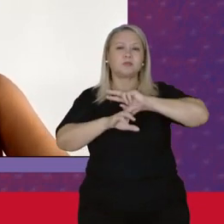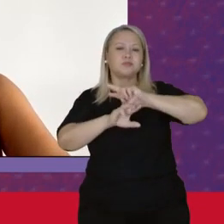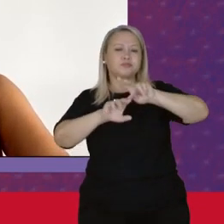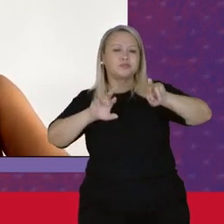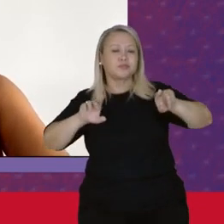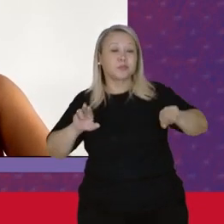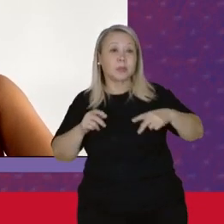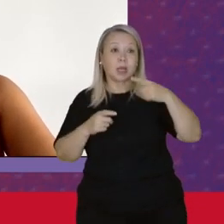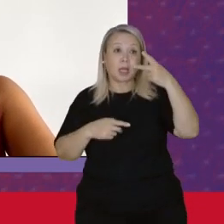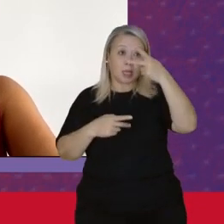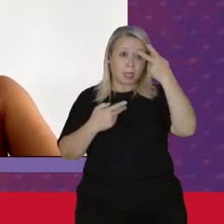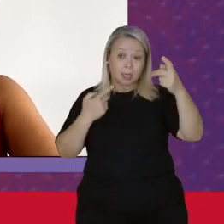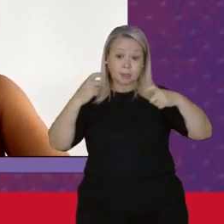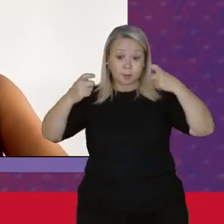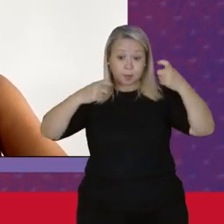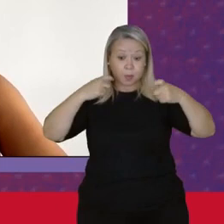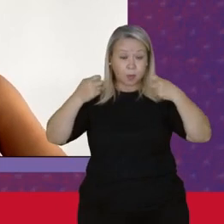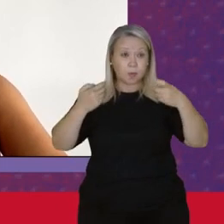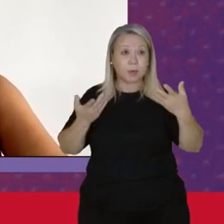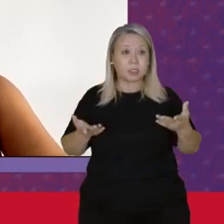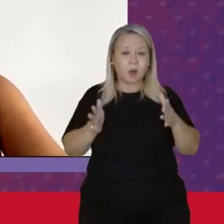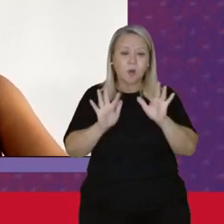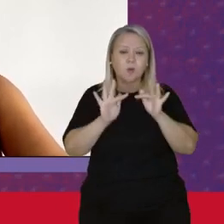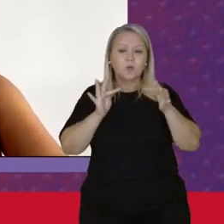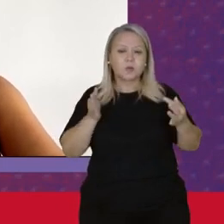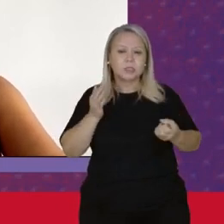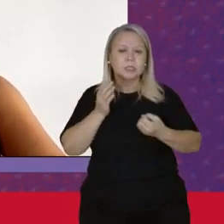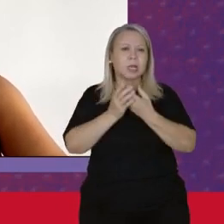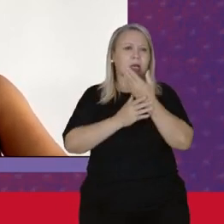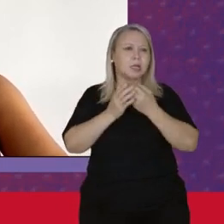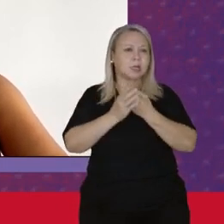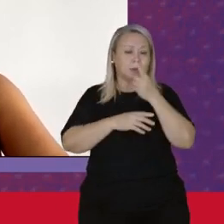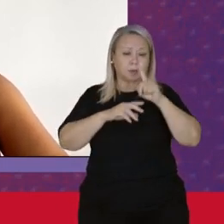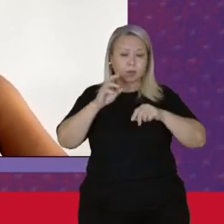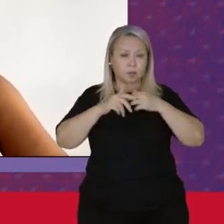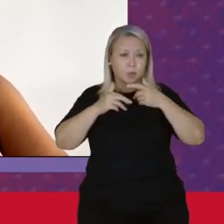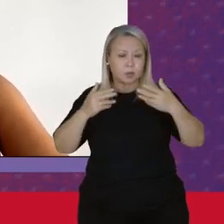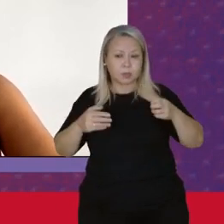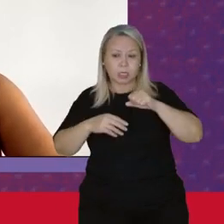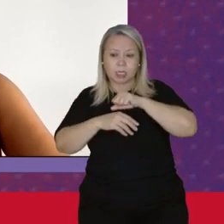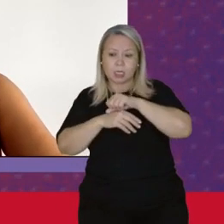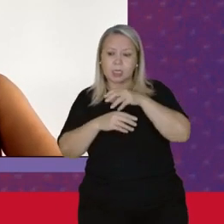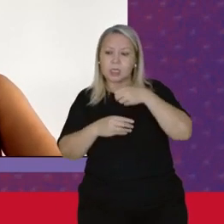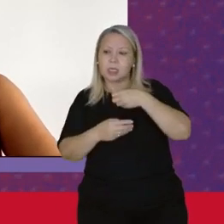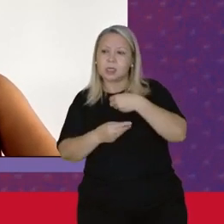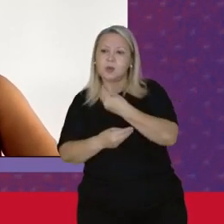que perpassa o simples produzir ou o simples compartilhar aí